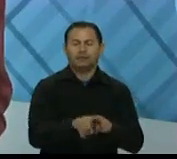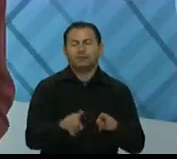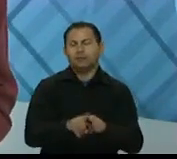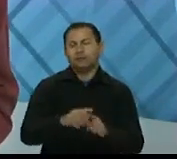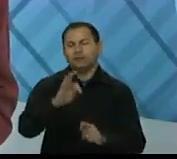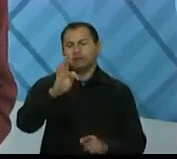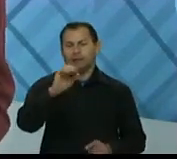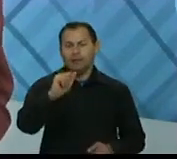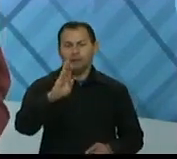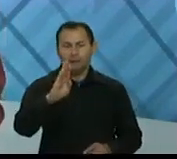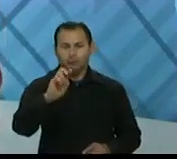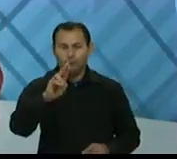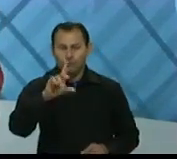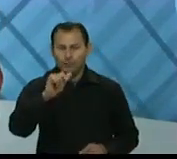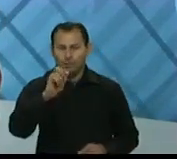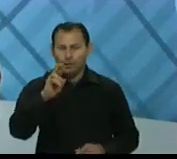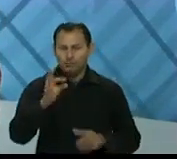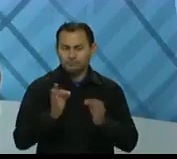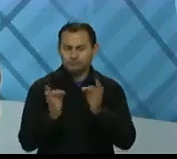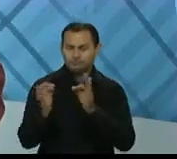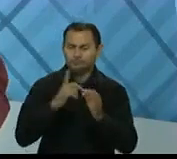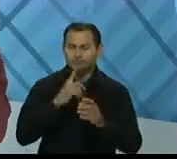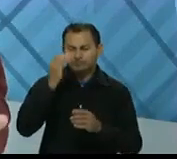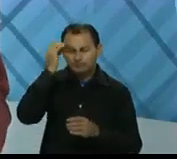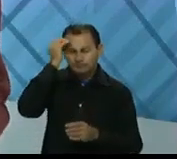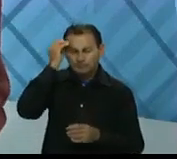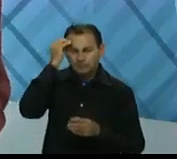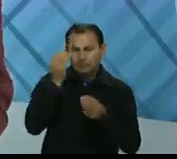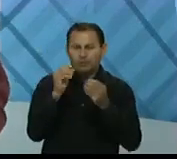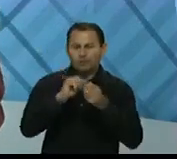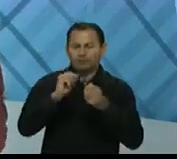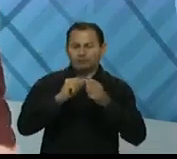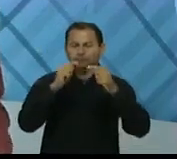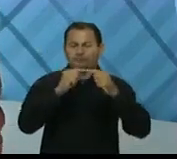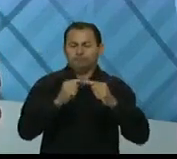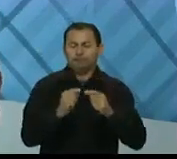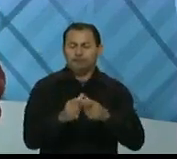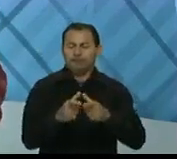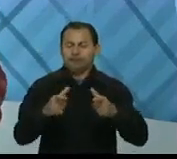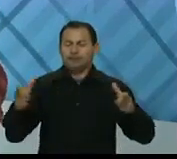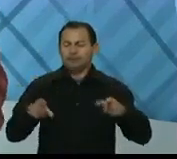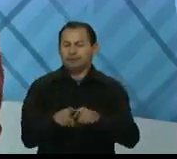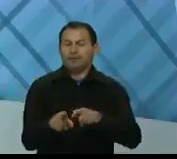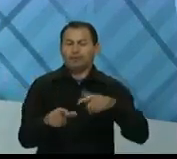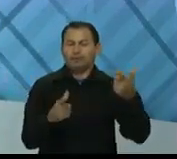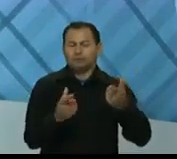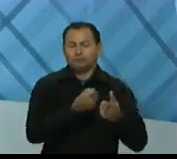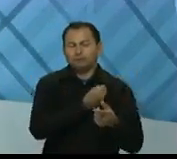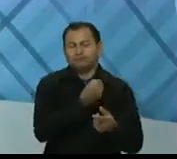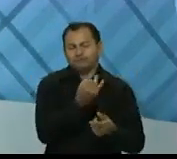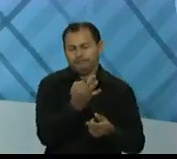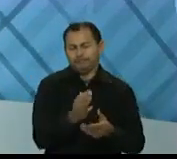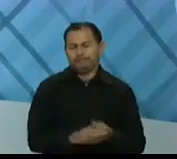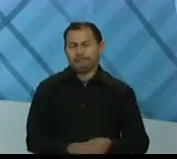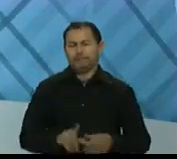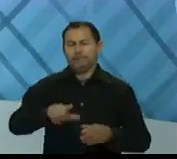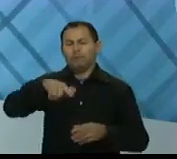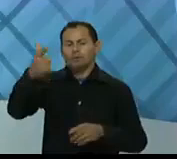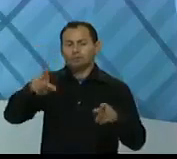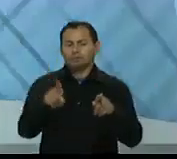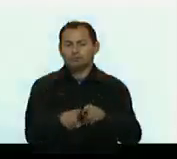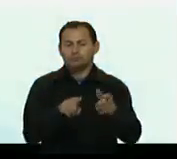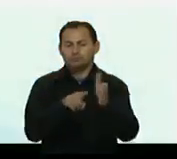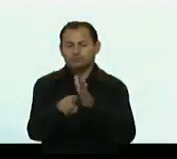de representar essa relação que a gente está pensando como relacionar uma grandeza com outra. Uma outra situação também, um